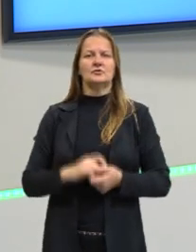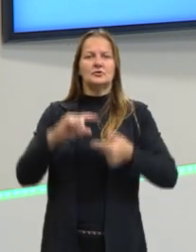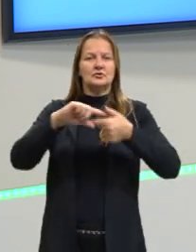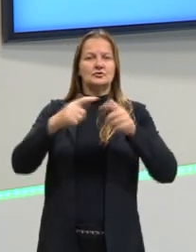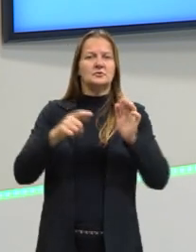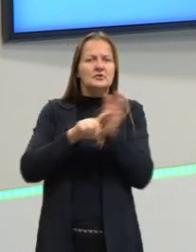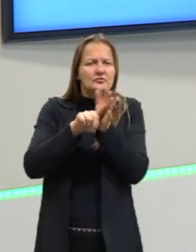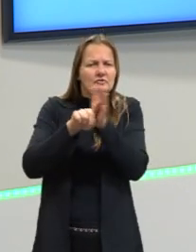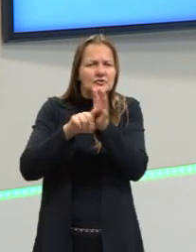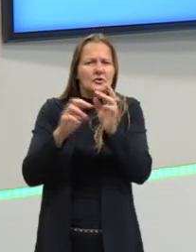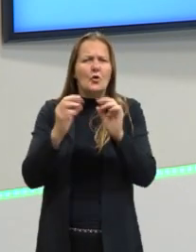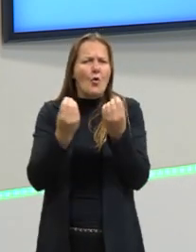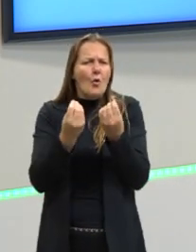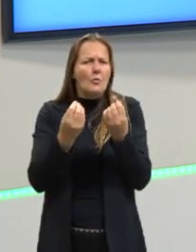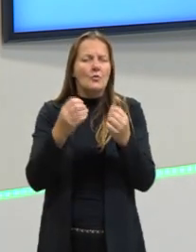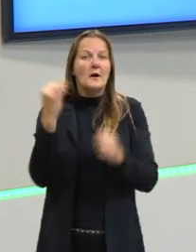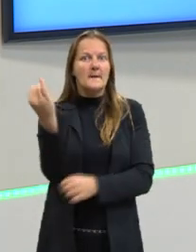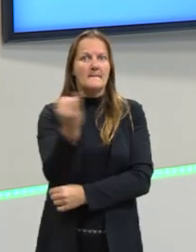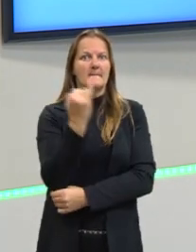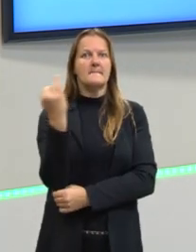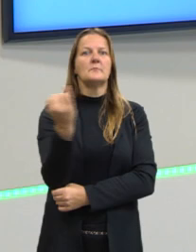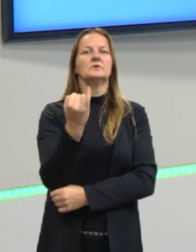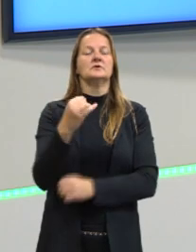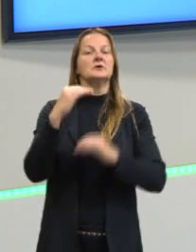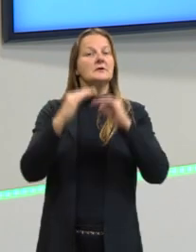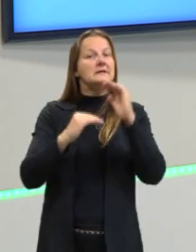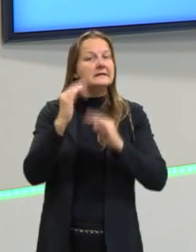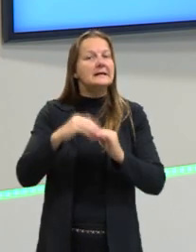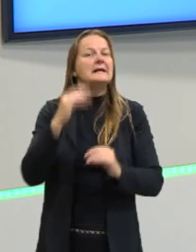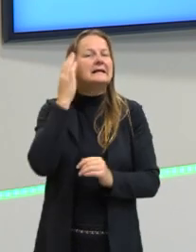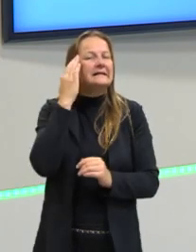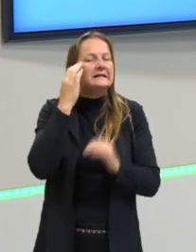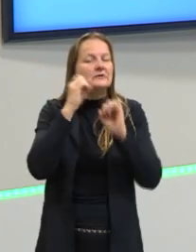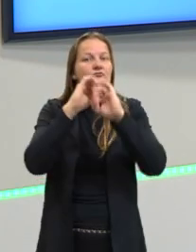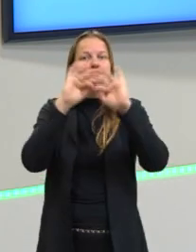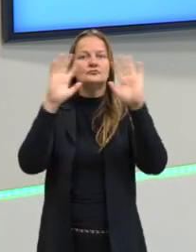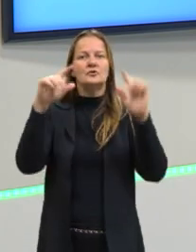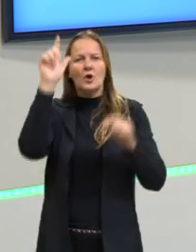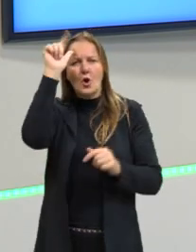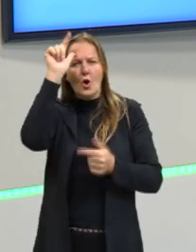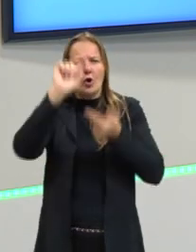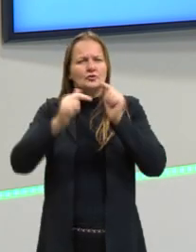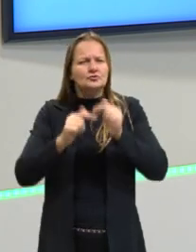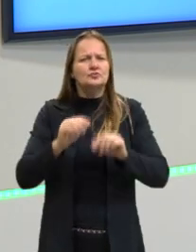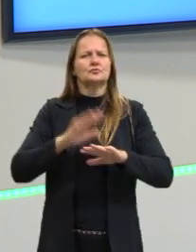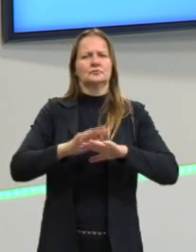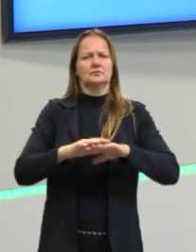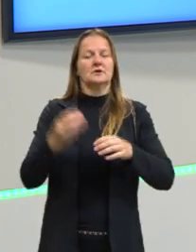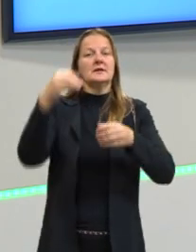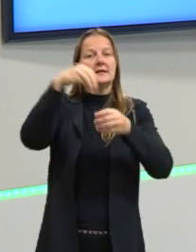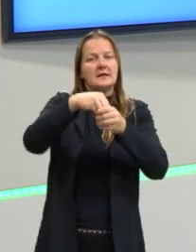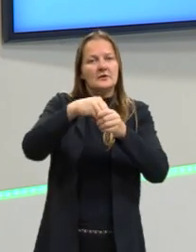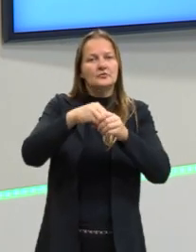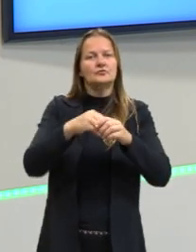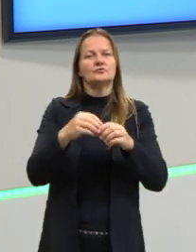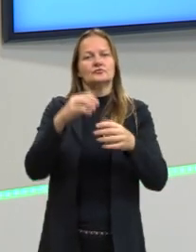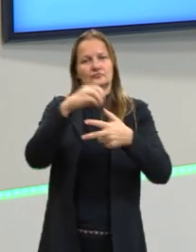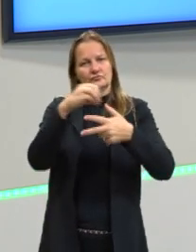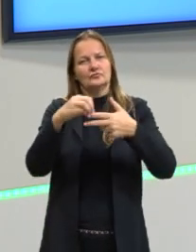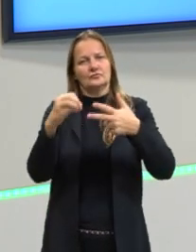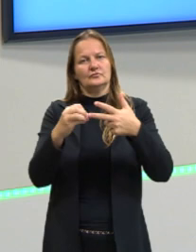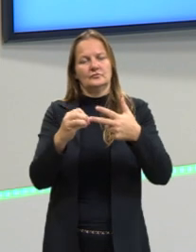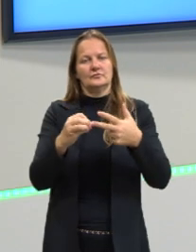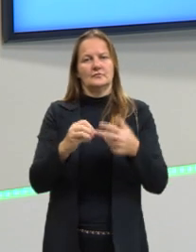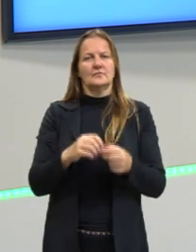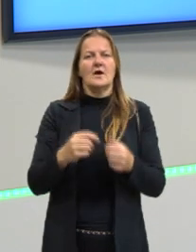geometria analítica vocês vão ver a importância da aplicação então do conhecimento lógico-matemático dentro dessas questões Enem